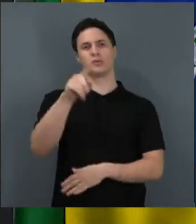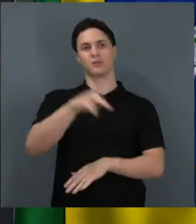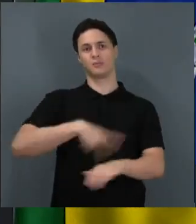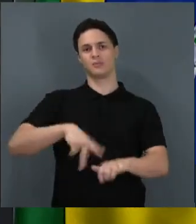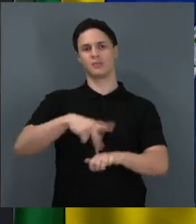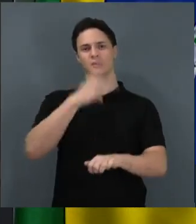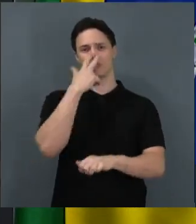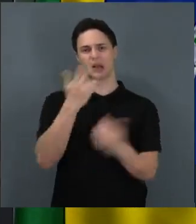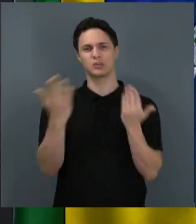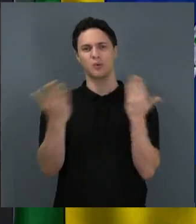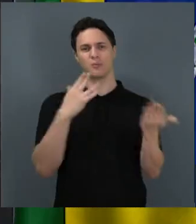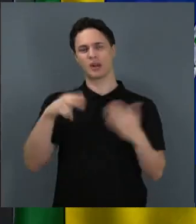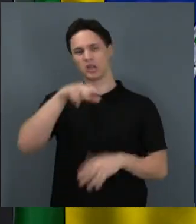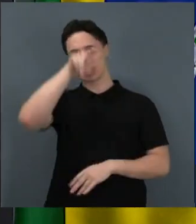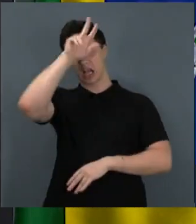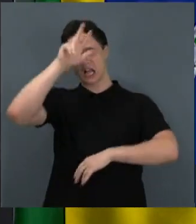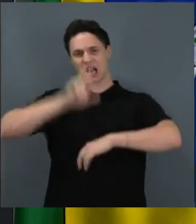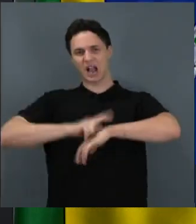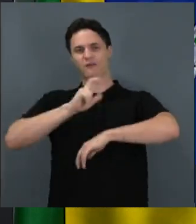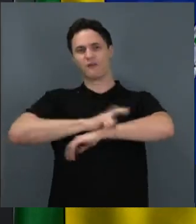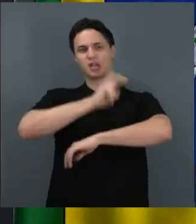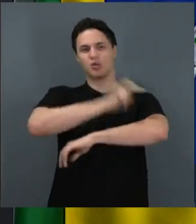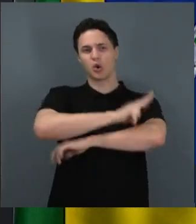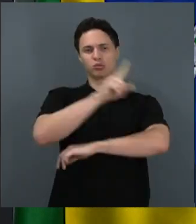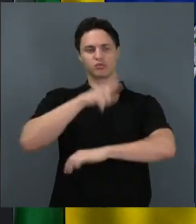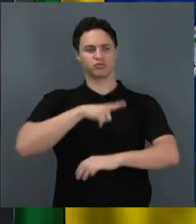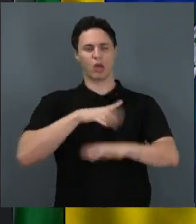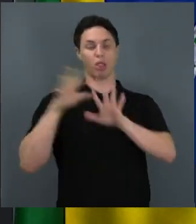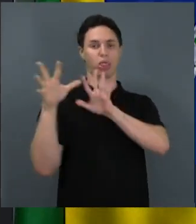de gafanhotos, que recebe